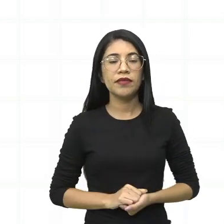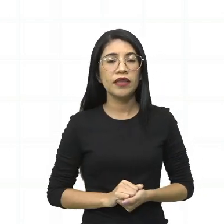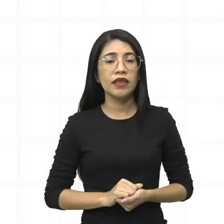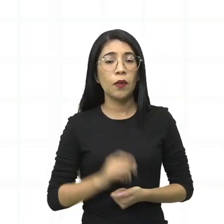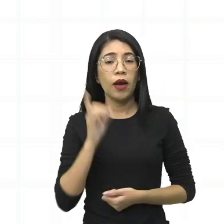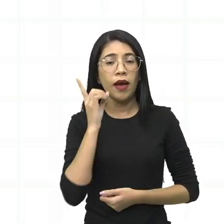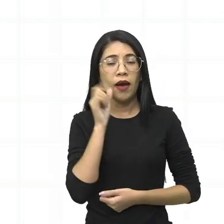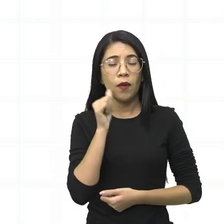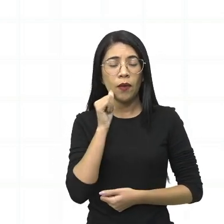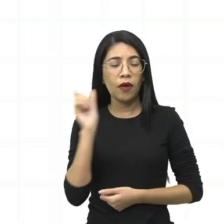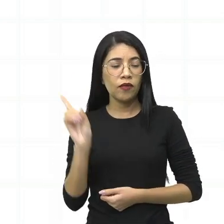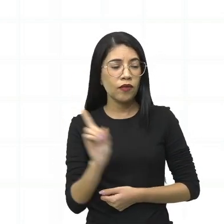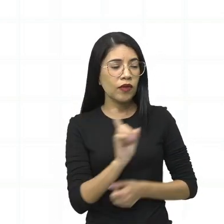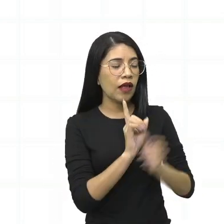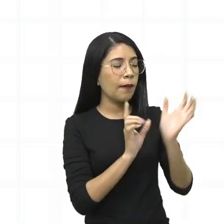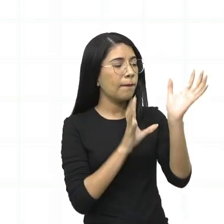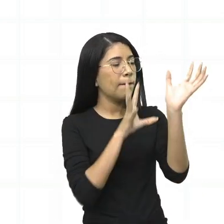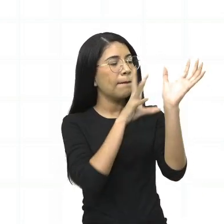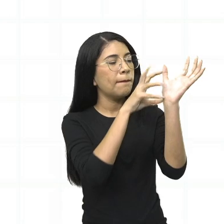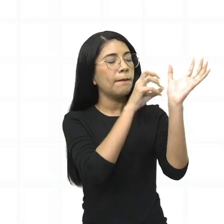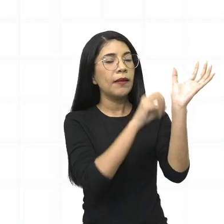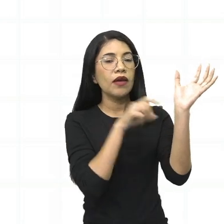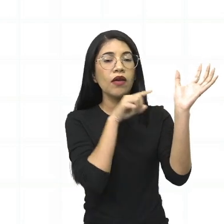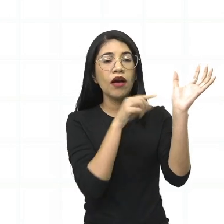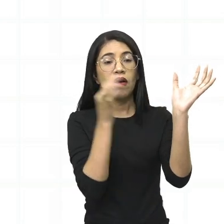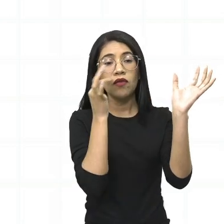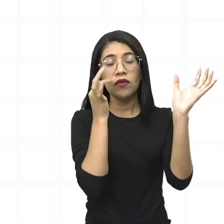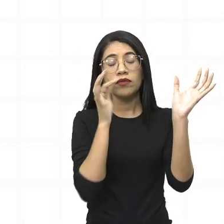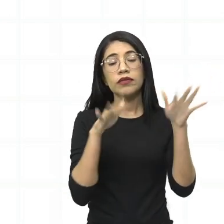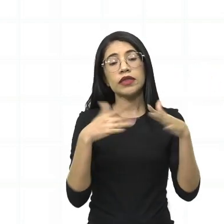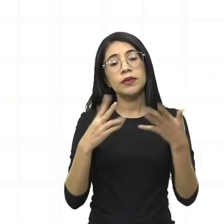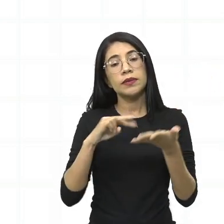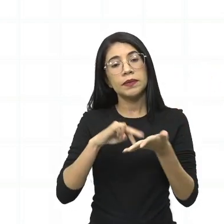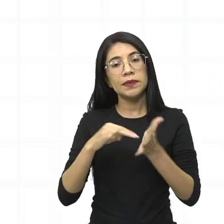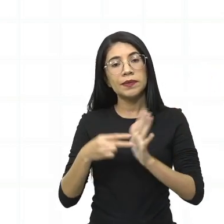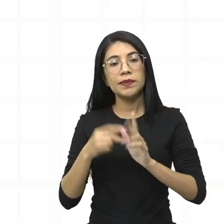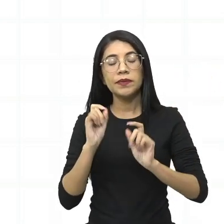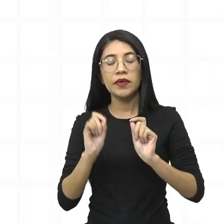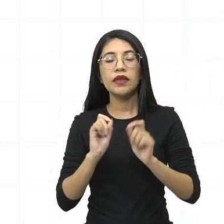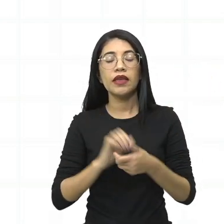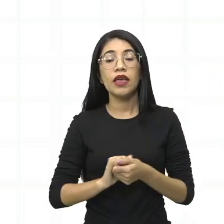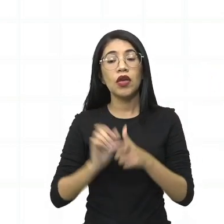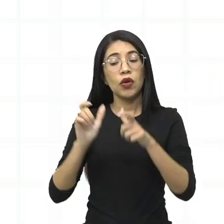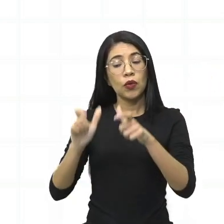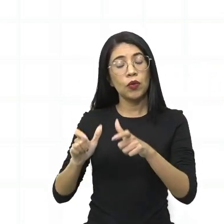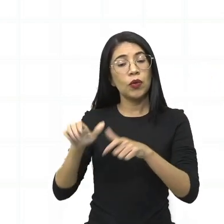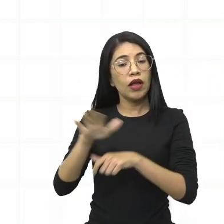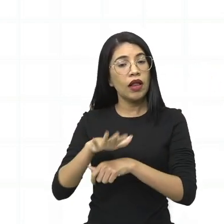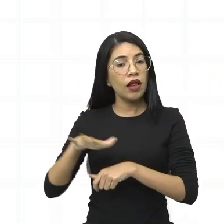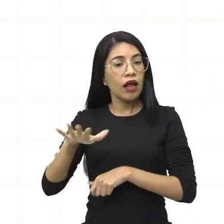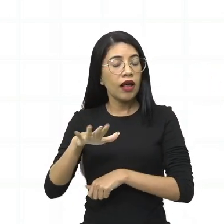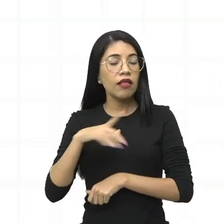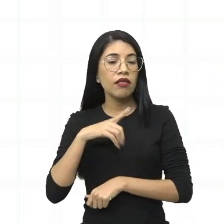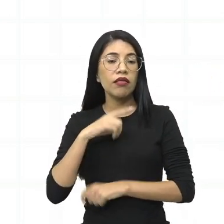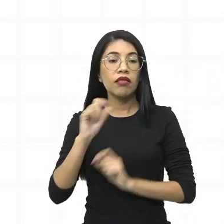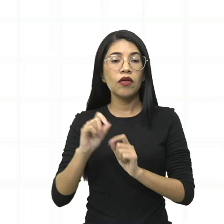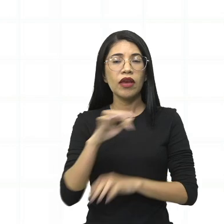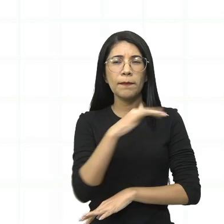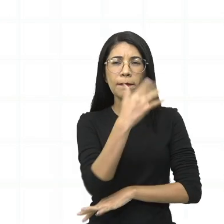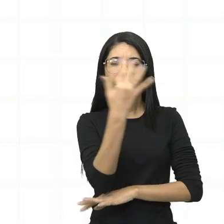lá no pomar colher frutas, né? Já tenho ideia aí, então, de que esse lugar é um lugar